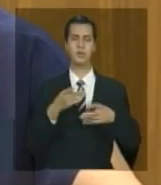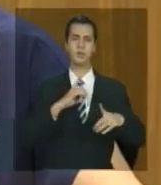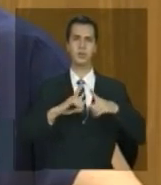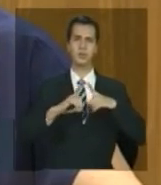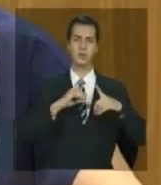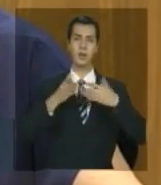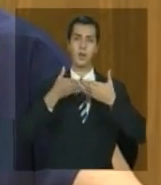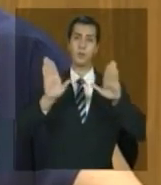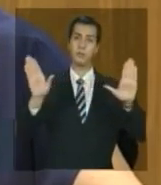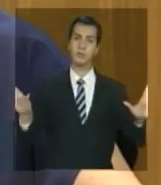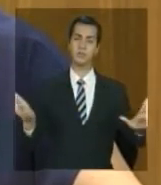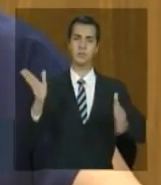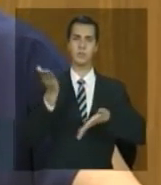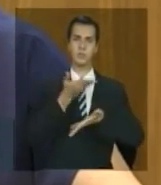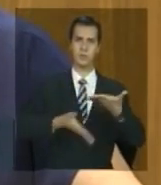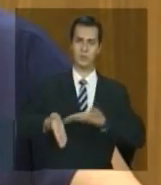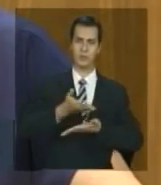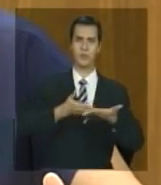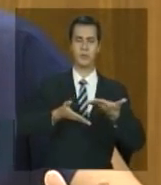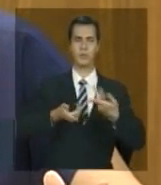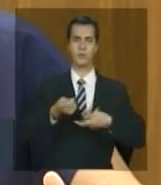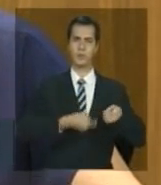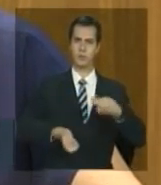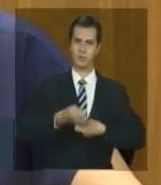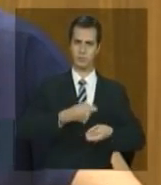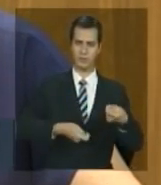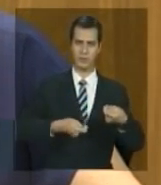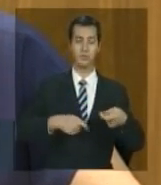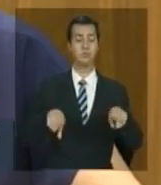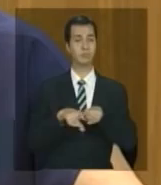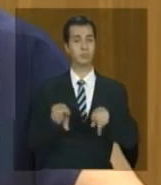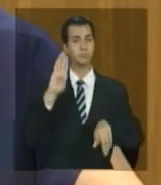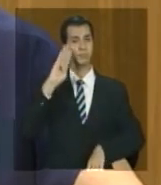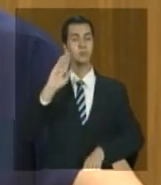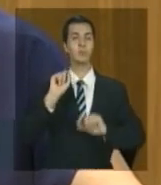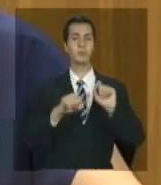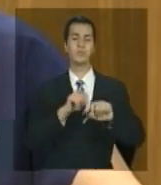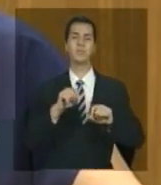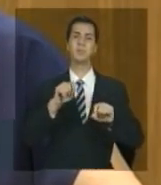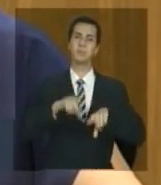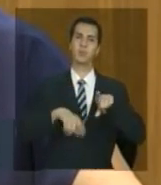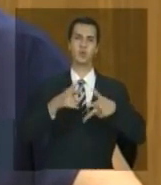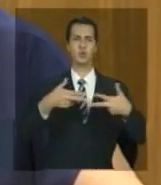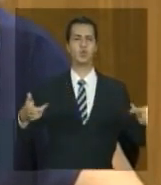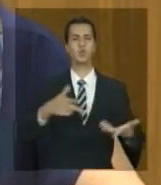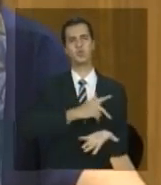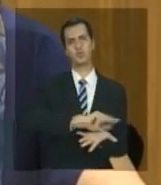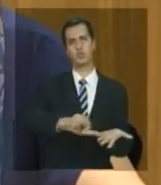o nosso comércio bilateral e, sobretudo, diversificá-lo, né? O nosso comércio